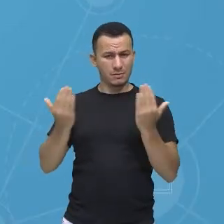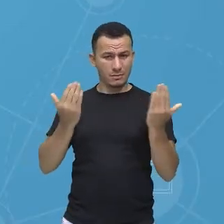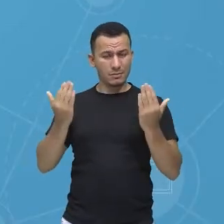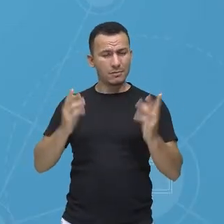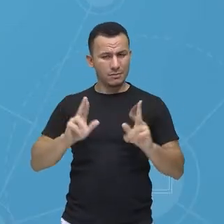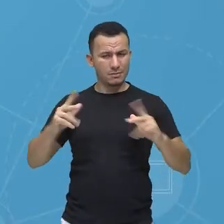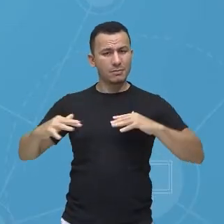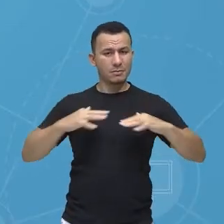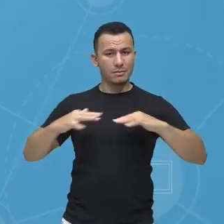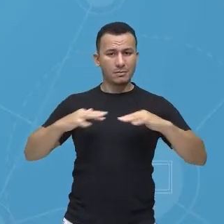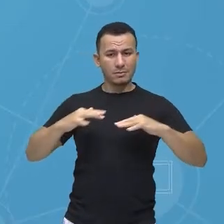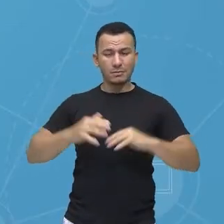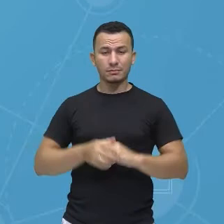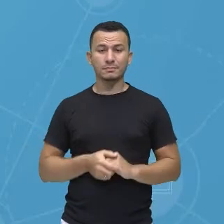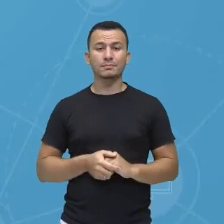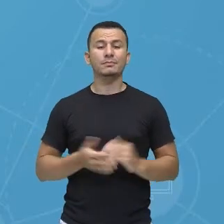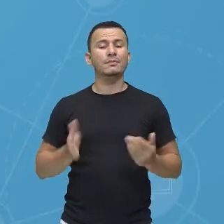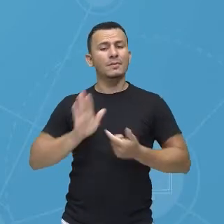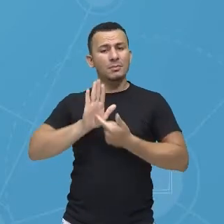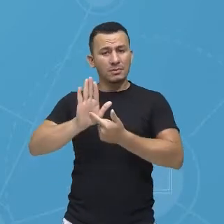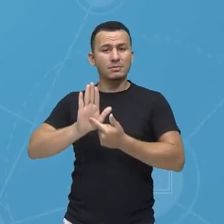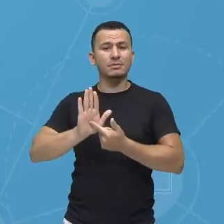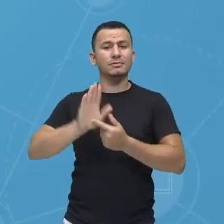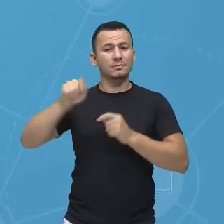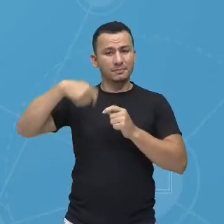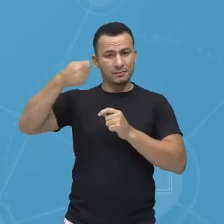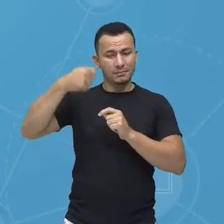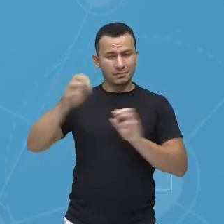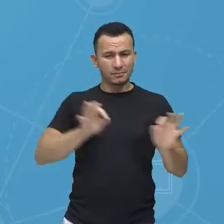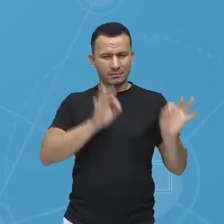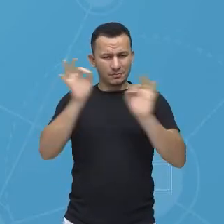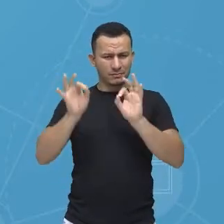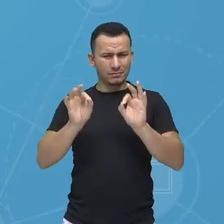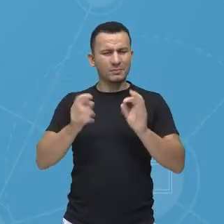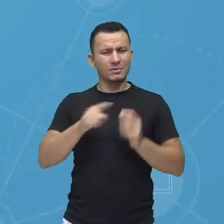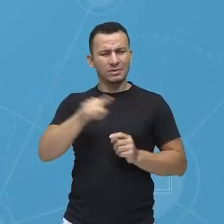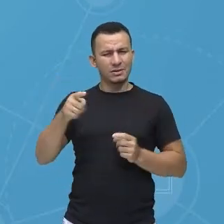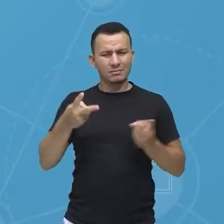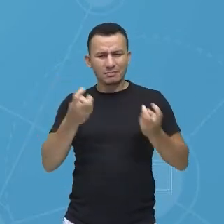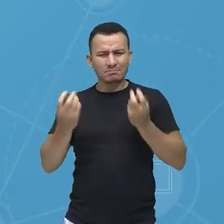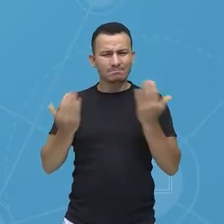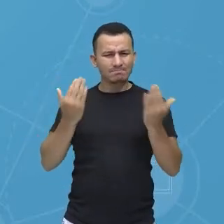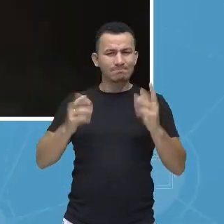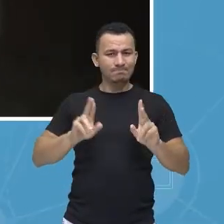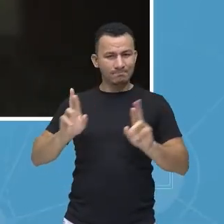aqui um vídeo mostrando essa diferença.